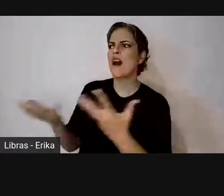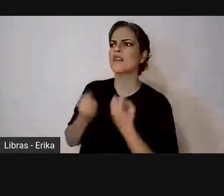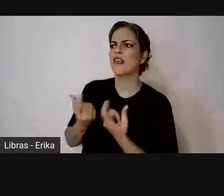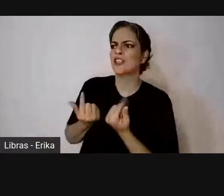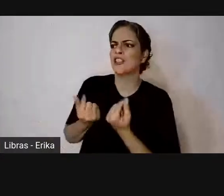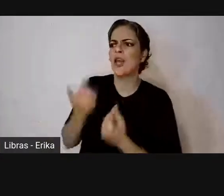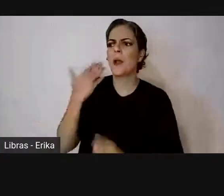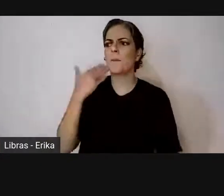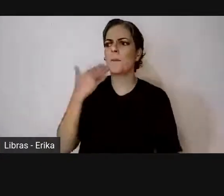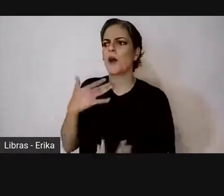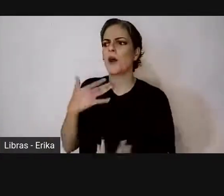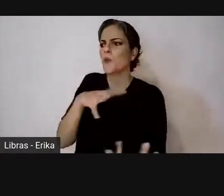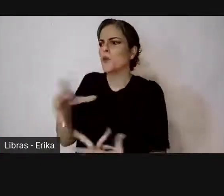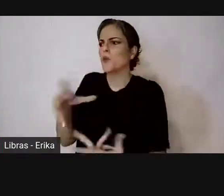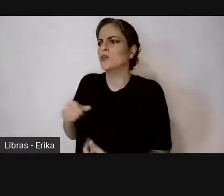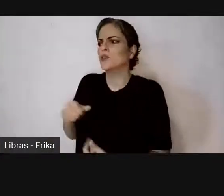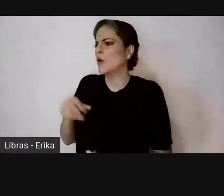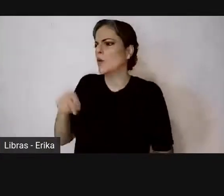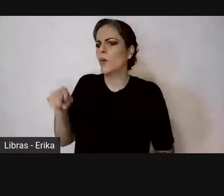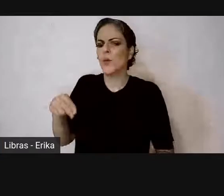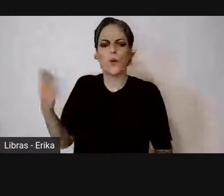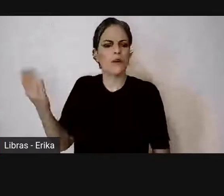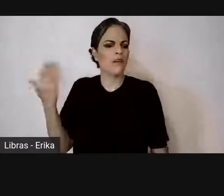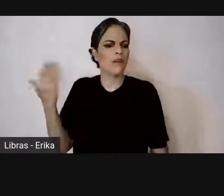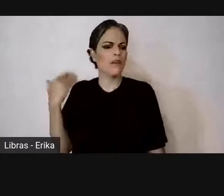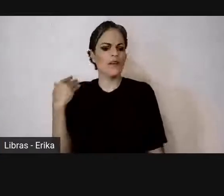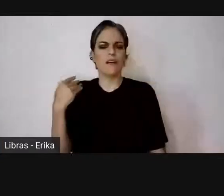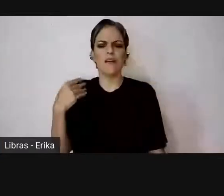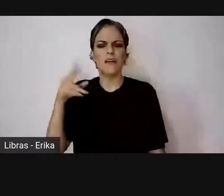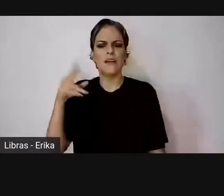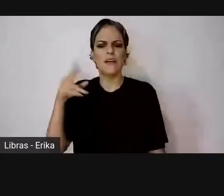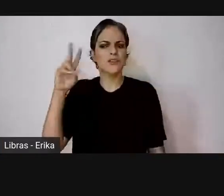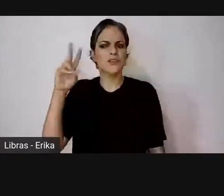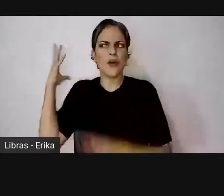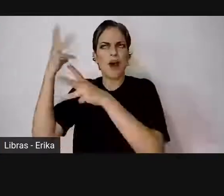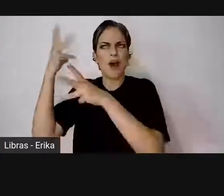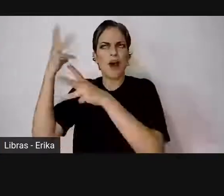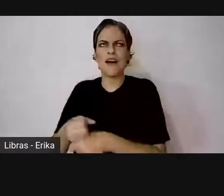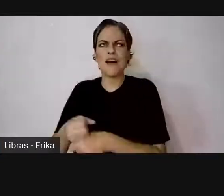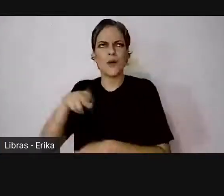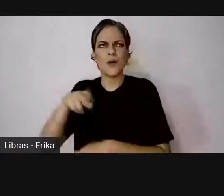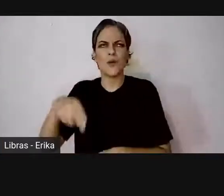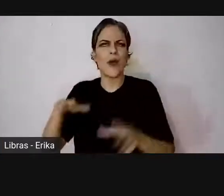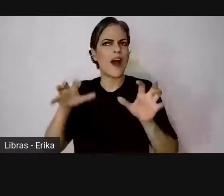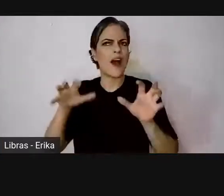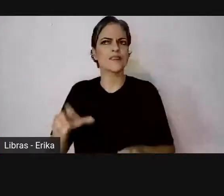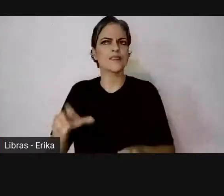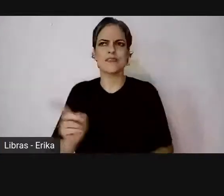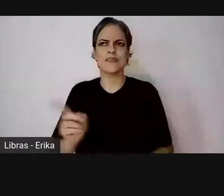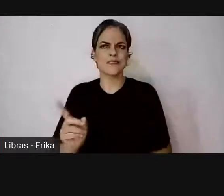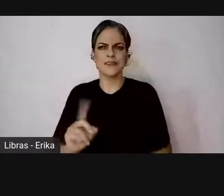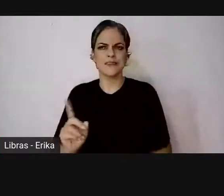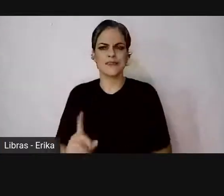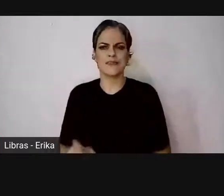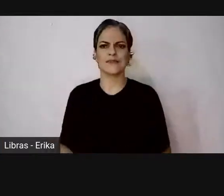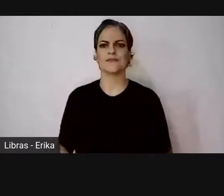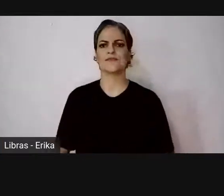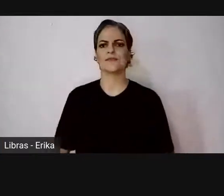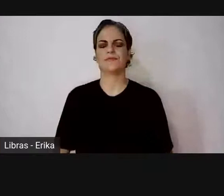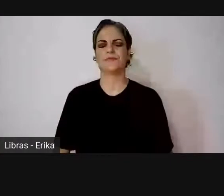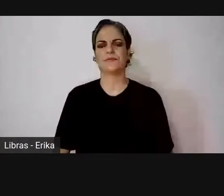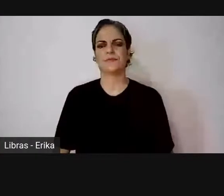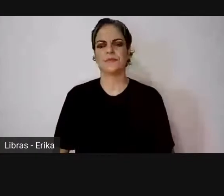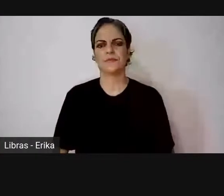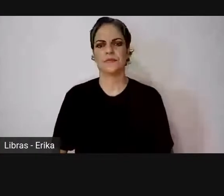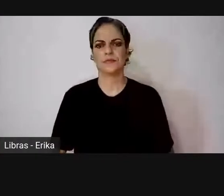que nunca, né, aconteceu na história, não é assim que funciona. Não é assim que o financiamento do banco funciona em geral. É